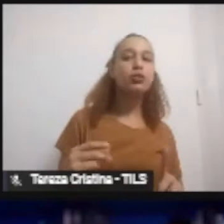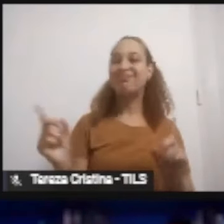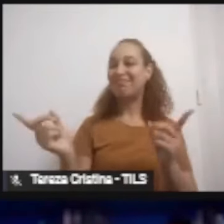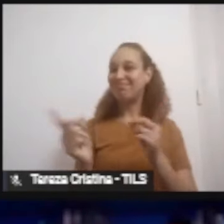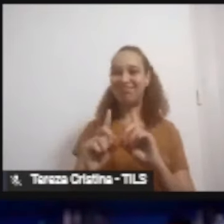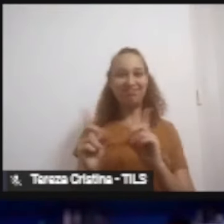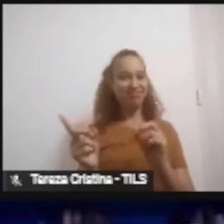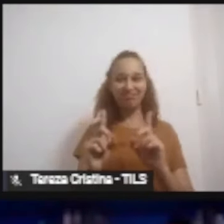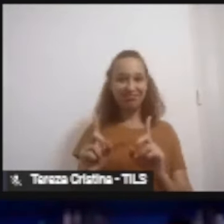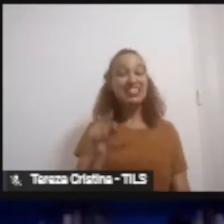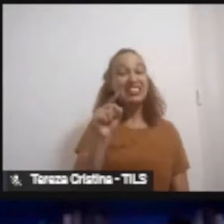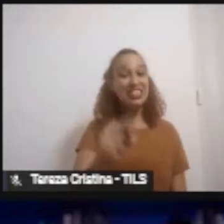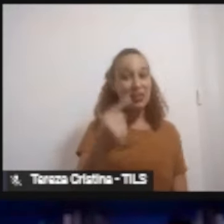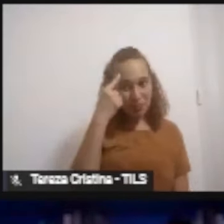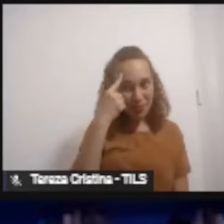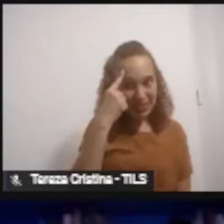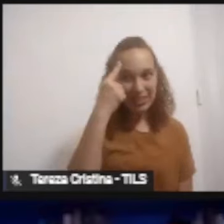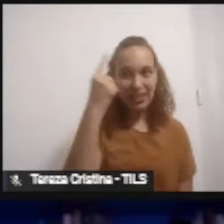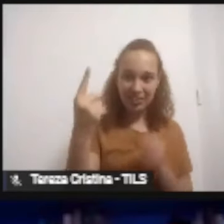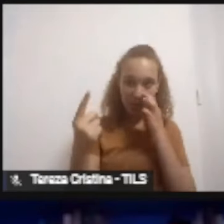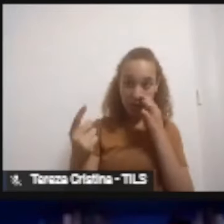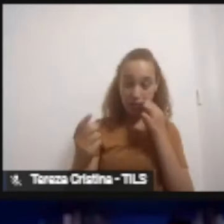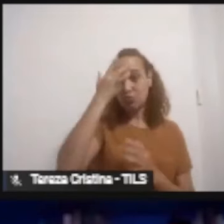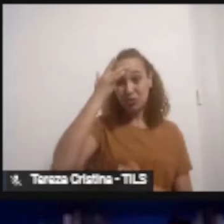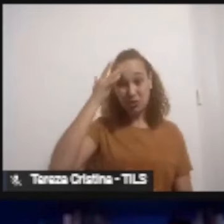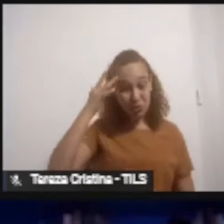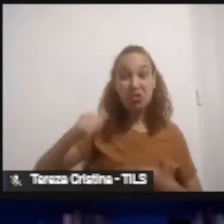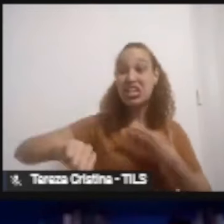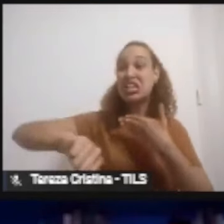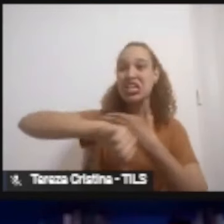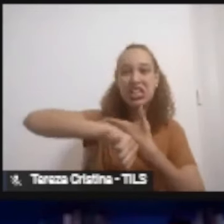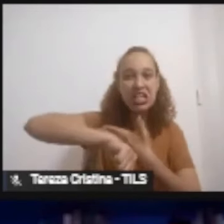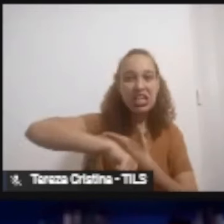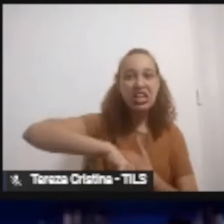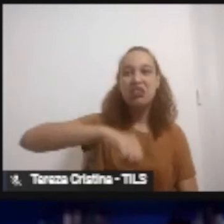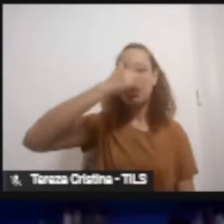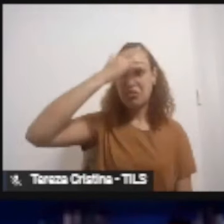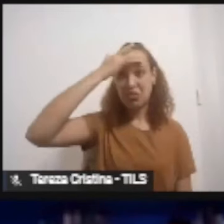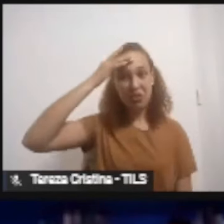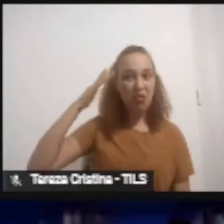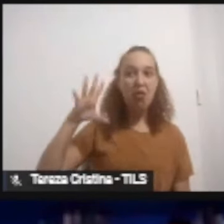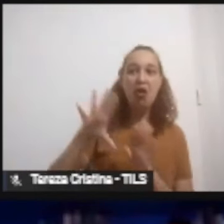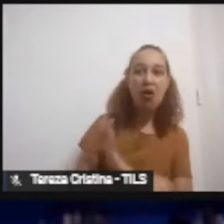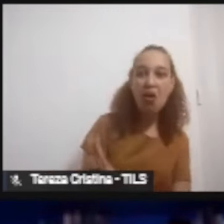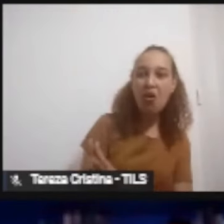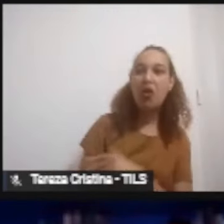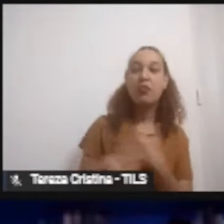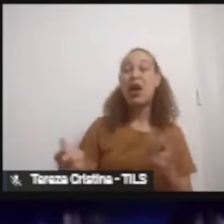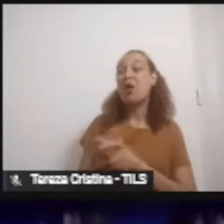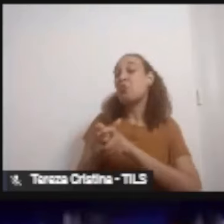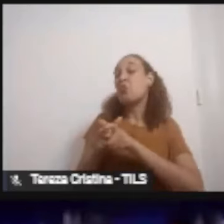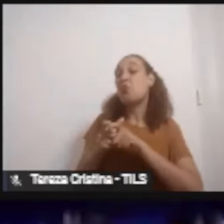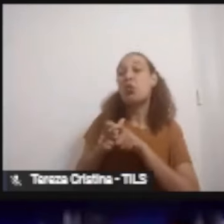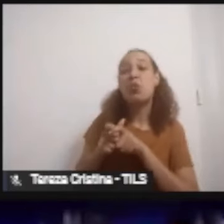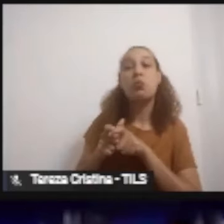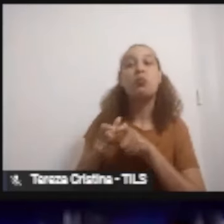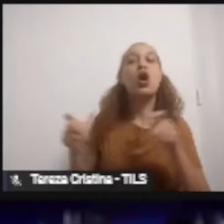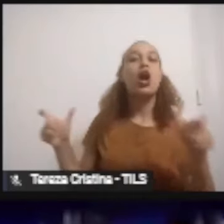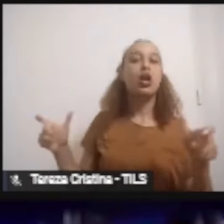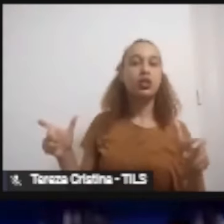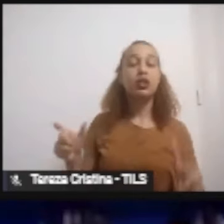pega o histórico das pessoas que cometem crimes, a grande maioria tem a história